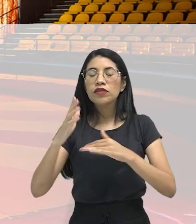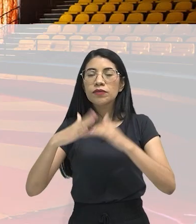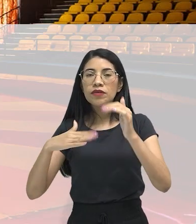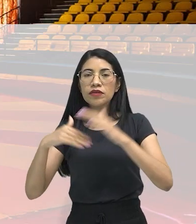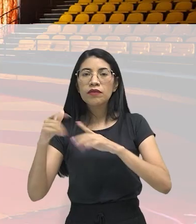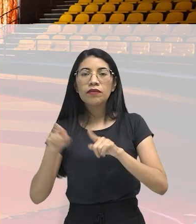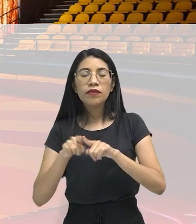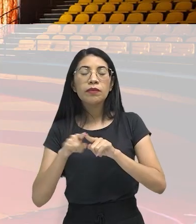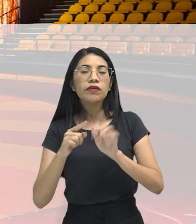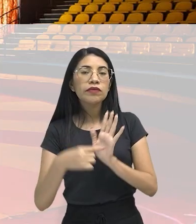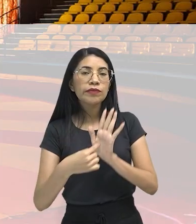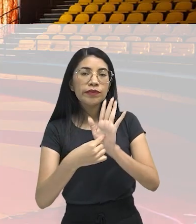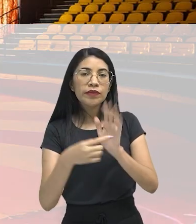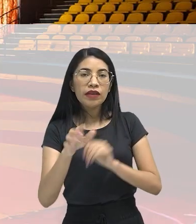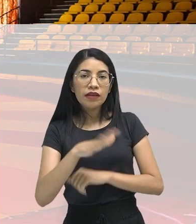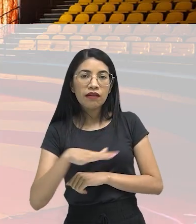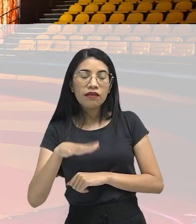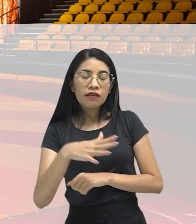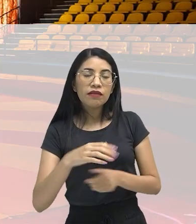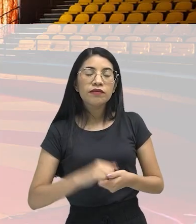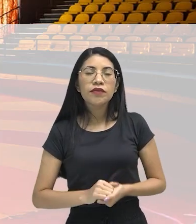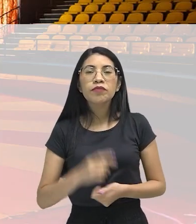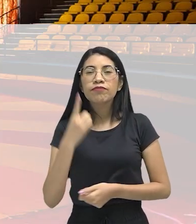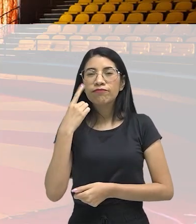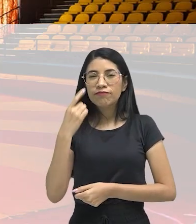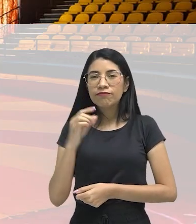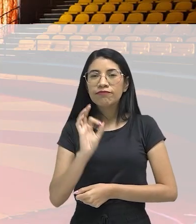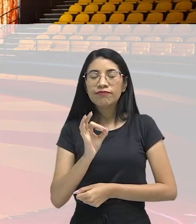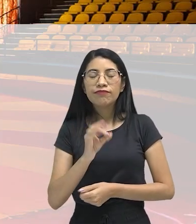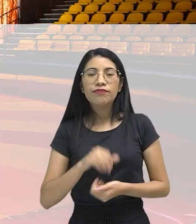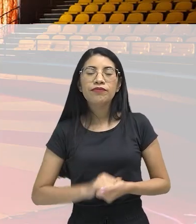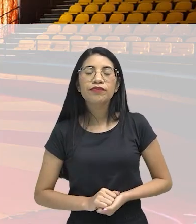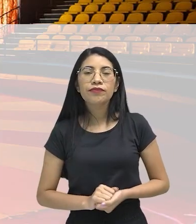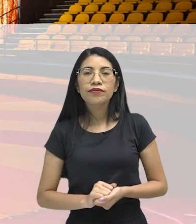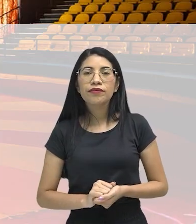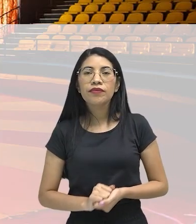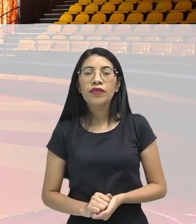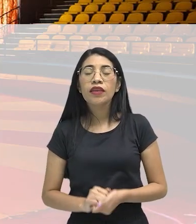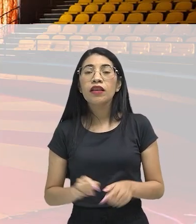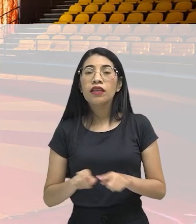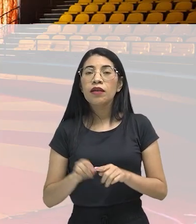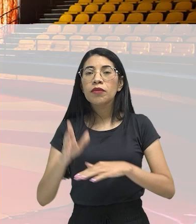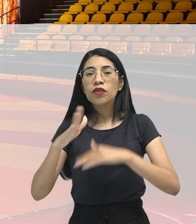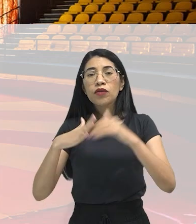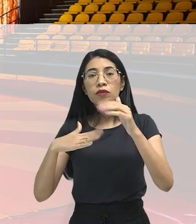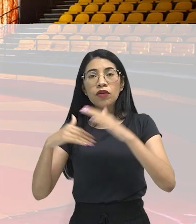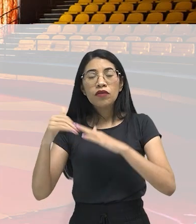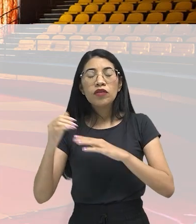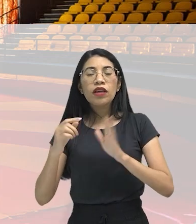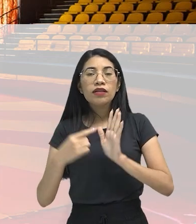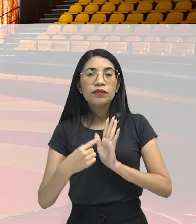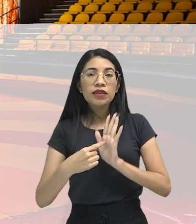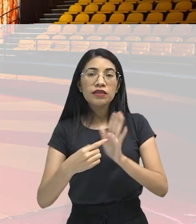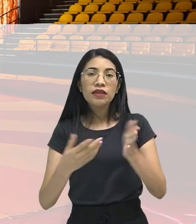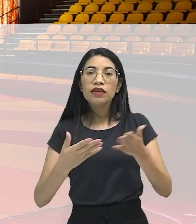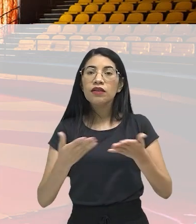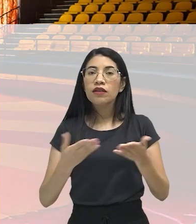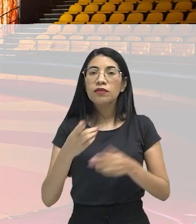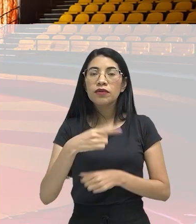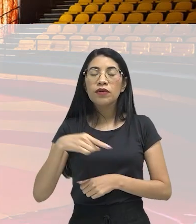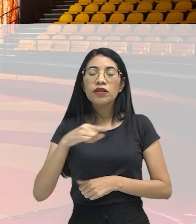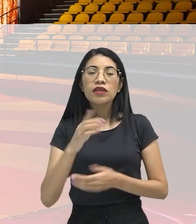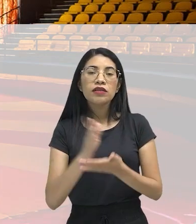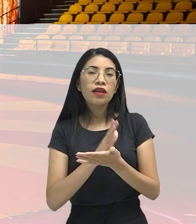profissionais que se apresentam nesse espaço. São bem interessantes. E falando de profissionais, eu quero apresentar para